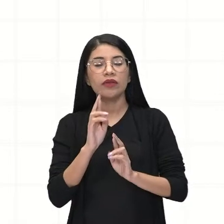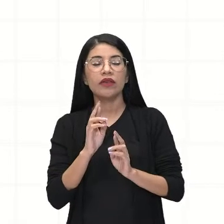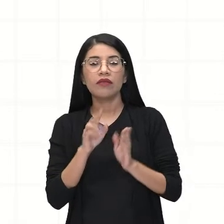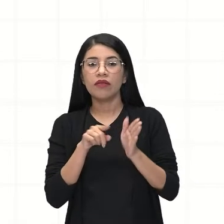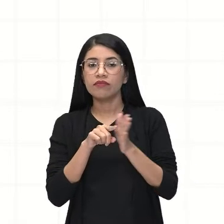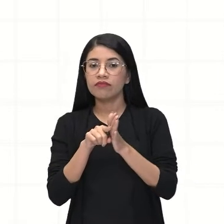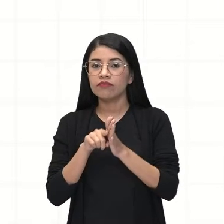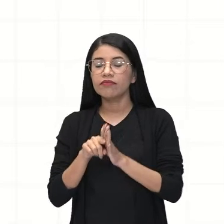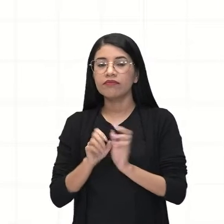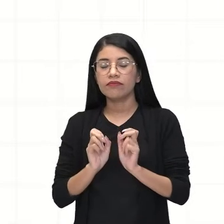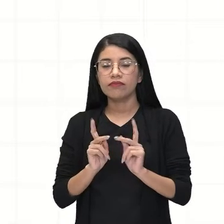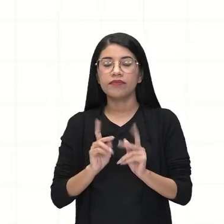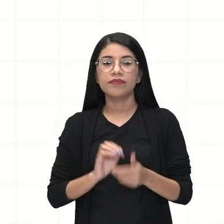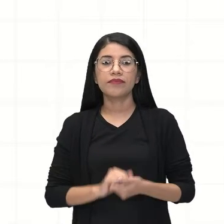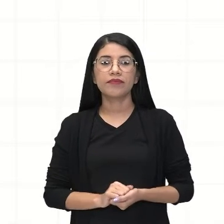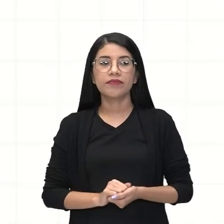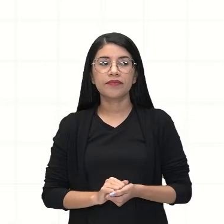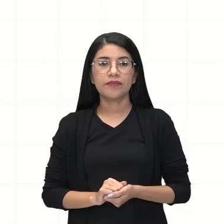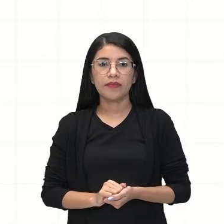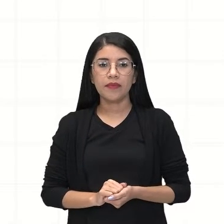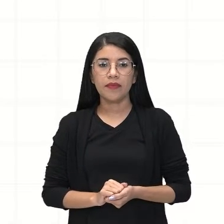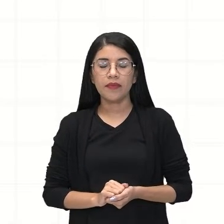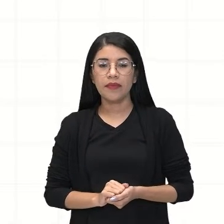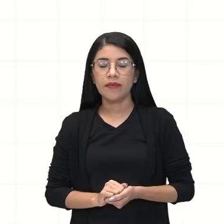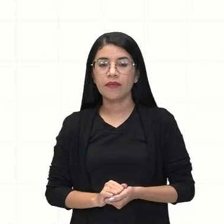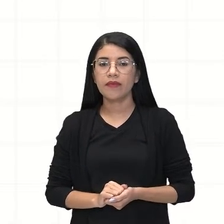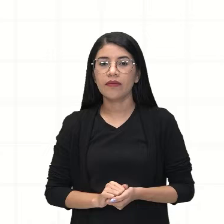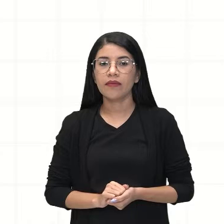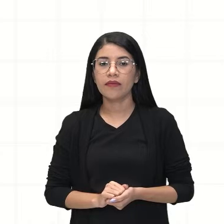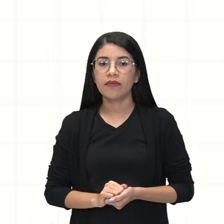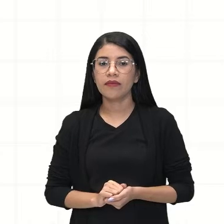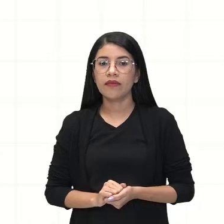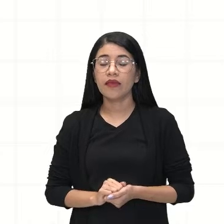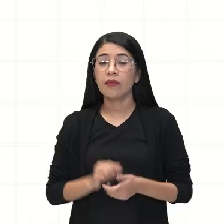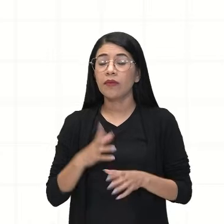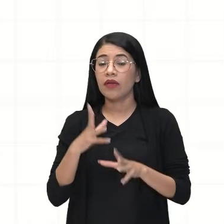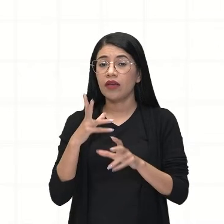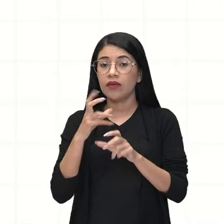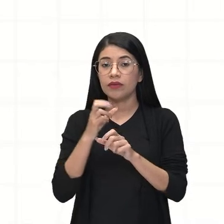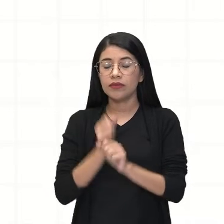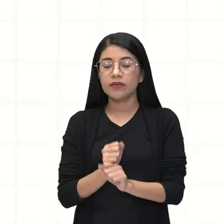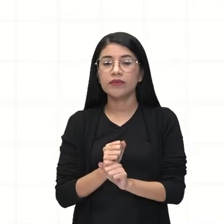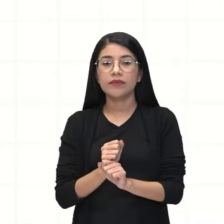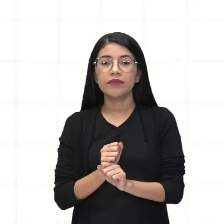pesquisa, né? Porque foi a quantidade total